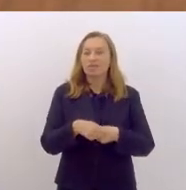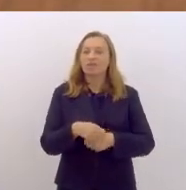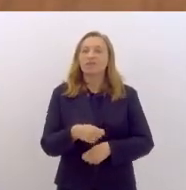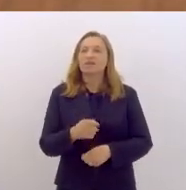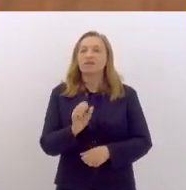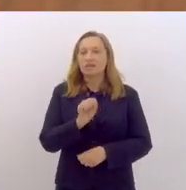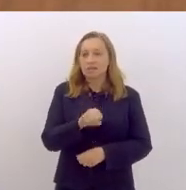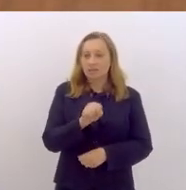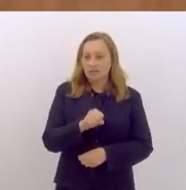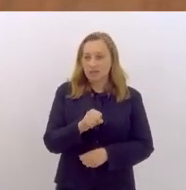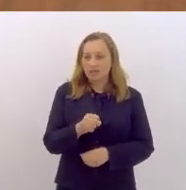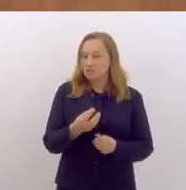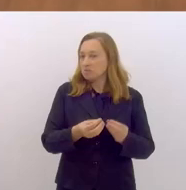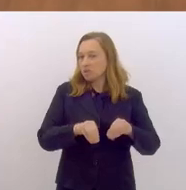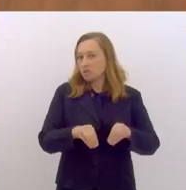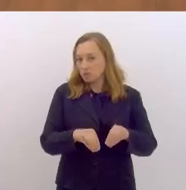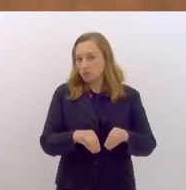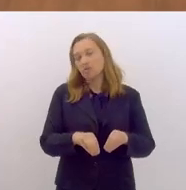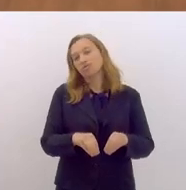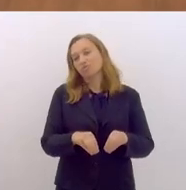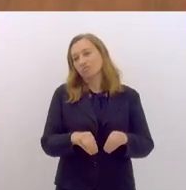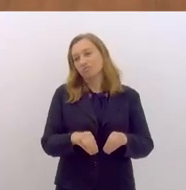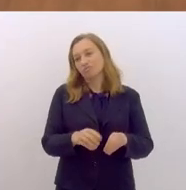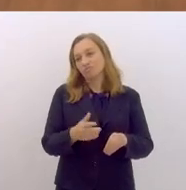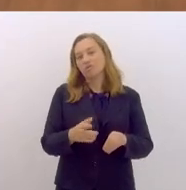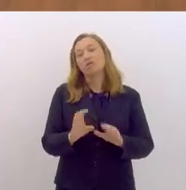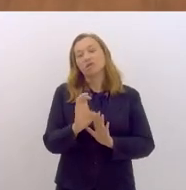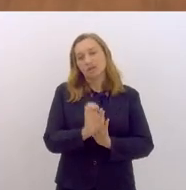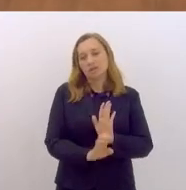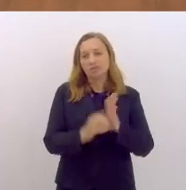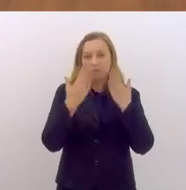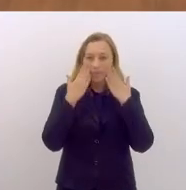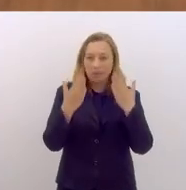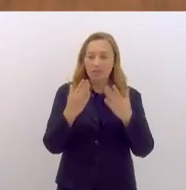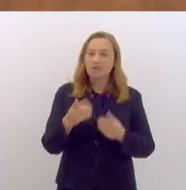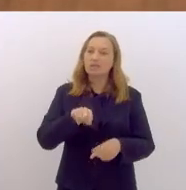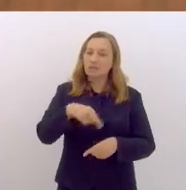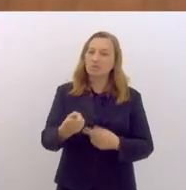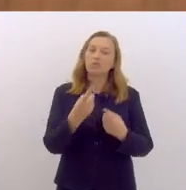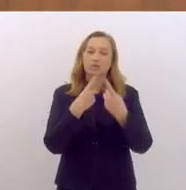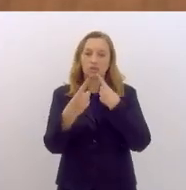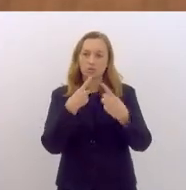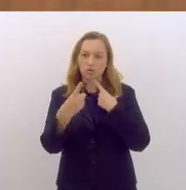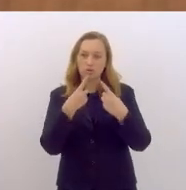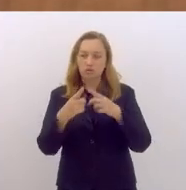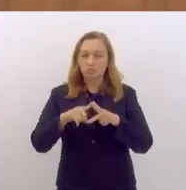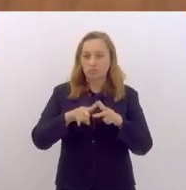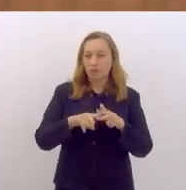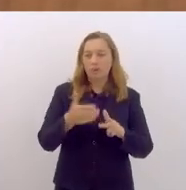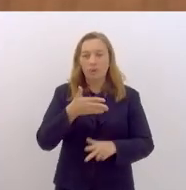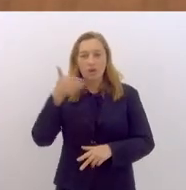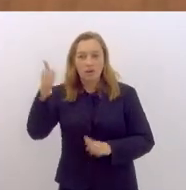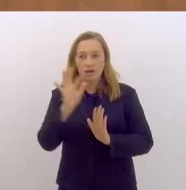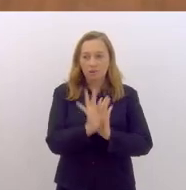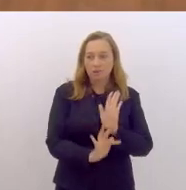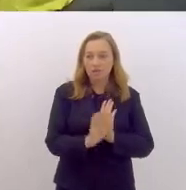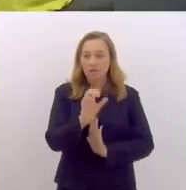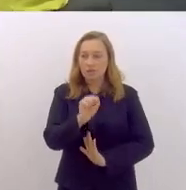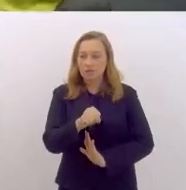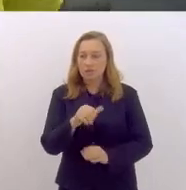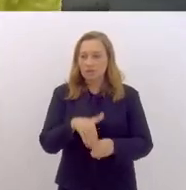parecer favorável, sem prejuízo, é claro, das emendas que foram apresentadas e serão discutidas para aperfeiçoamento do texto. No mérito,